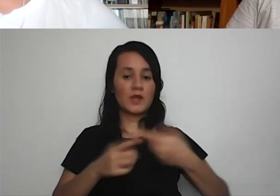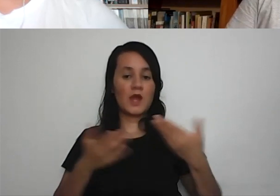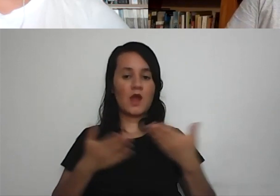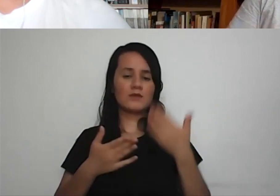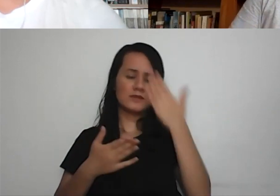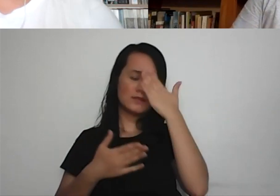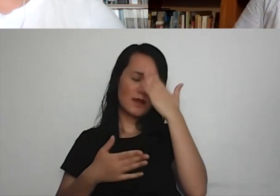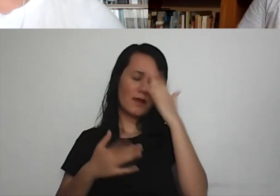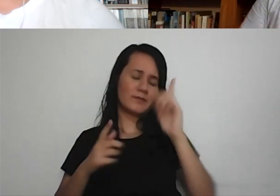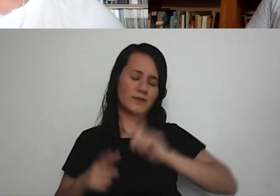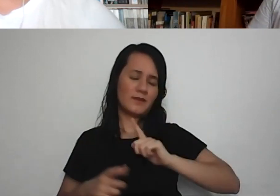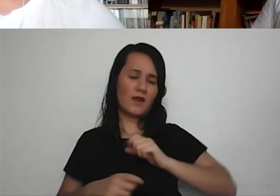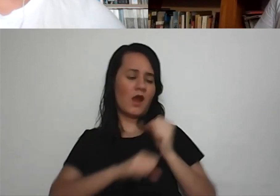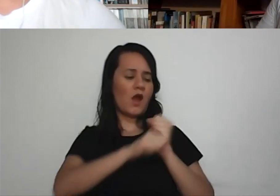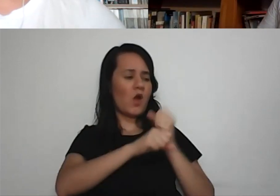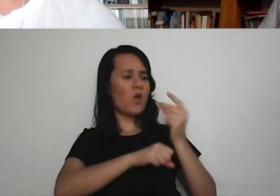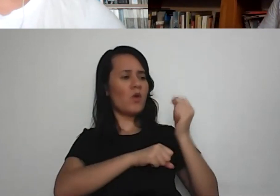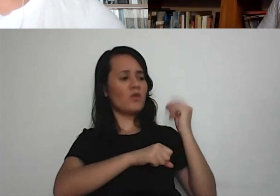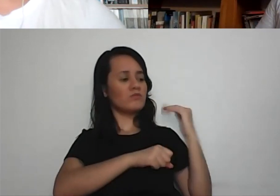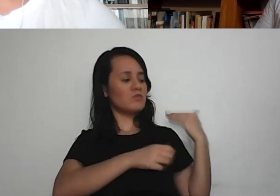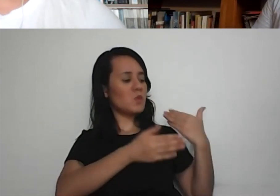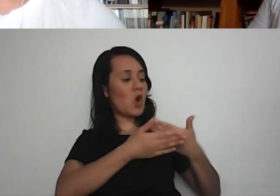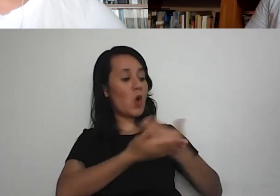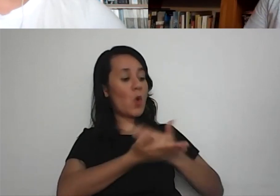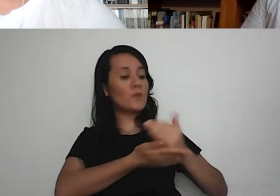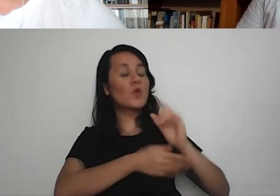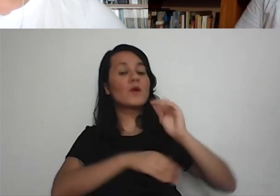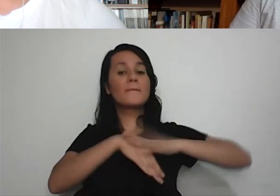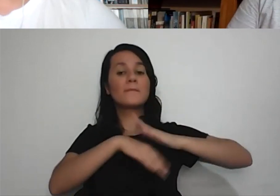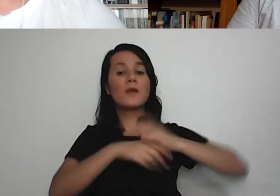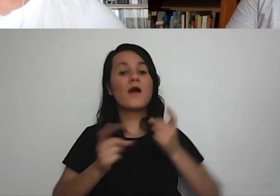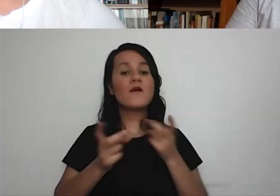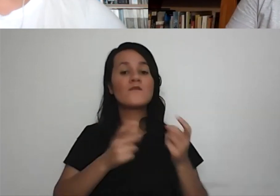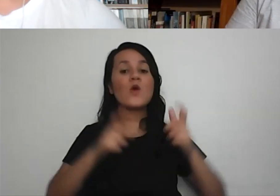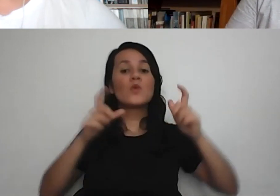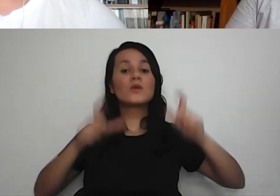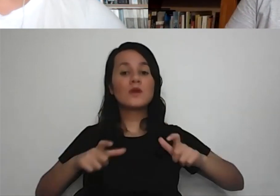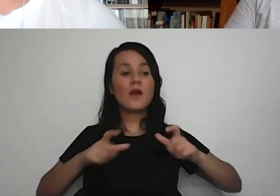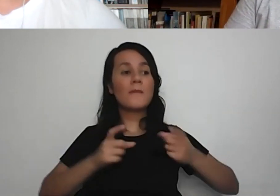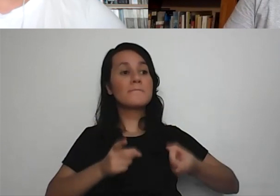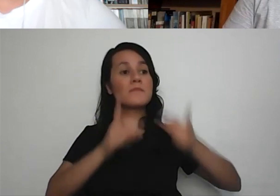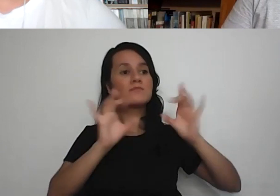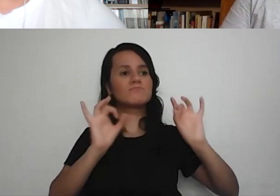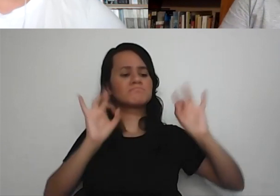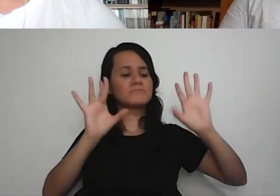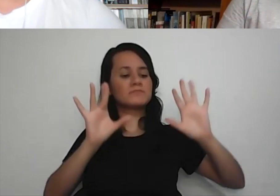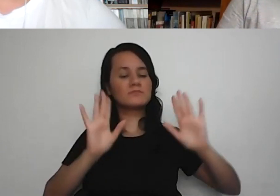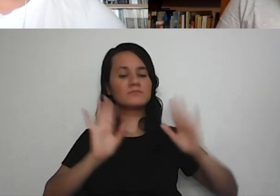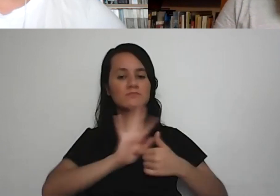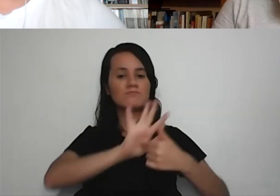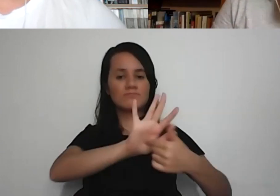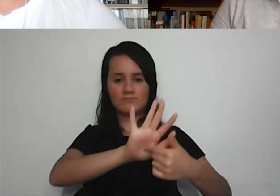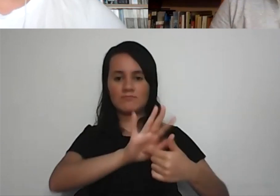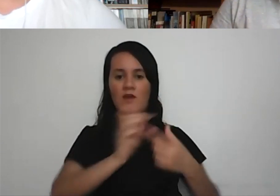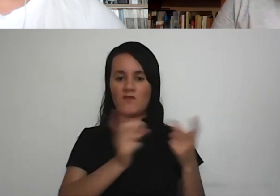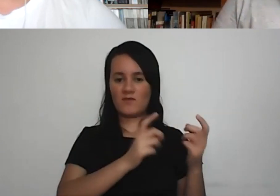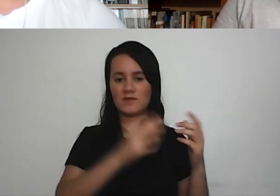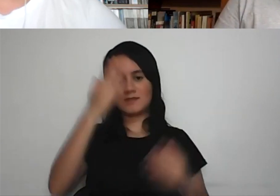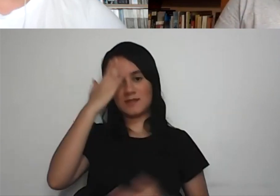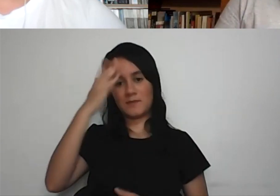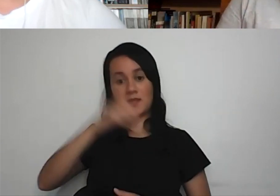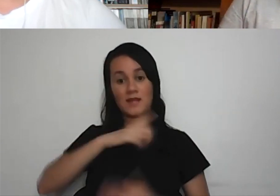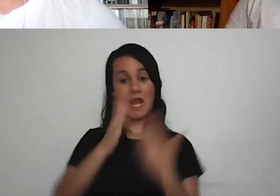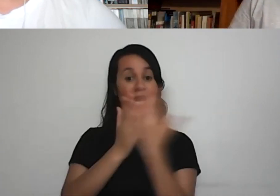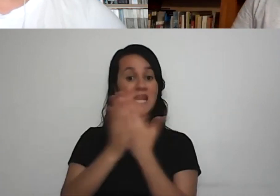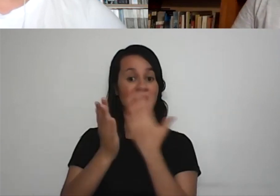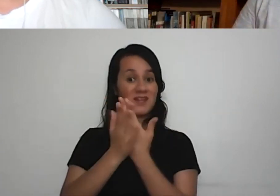últimos anos têm tido essa prática de vender, né, espaço de destaque. Então, quer dizer, acaba tendo destaque na